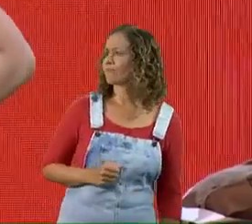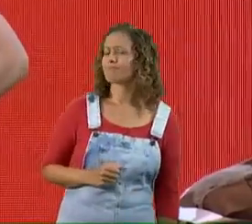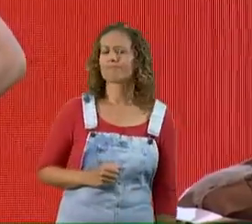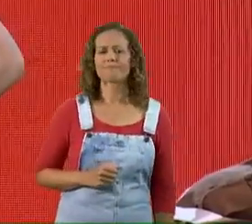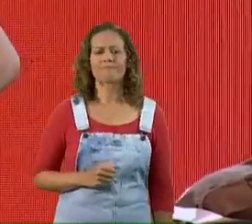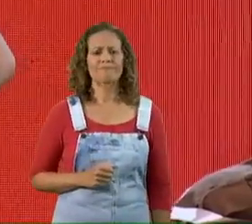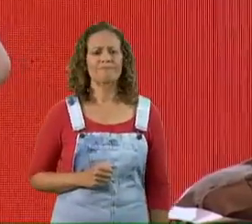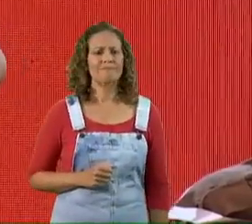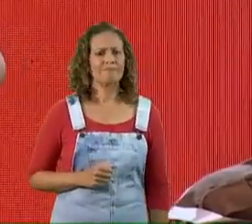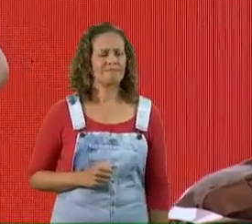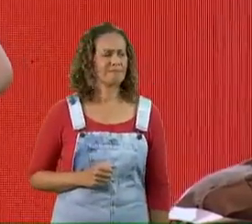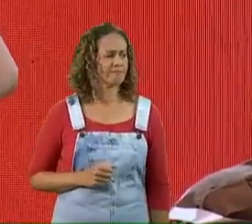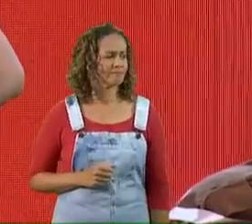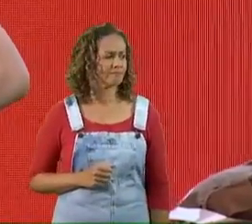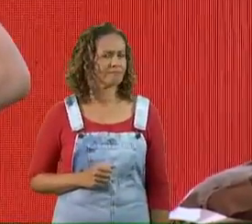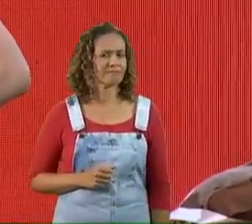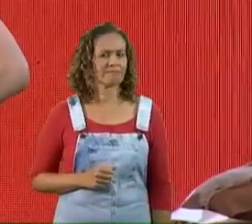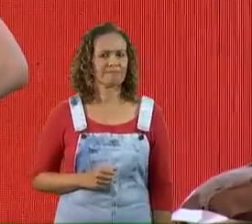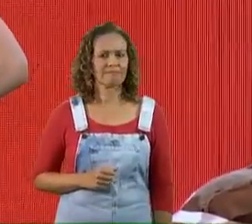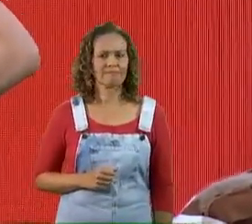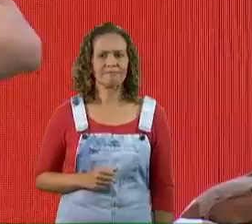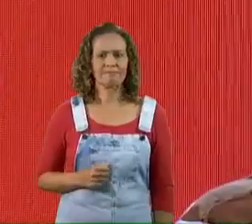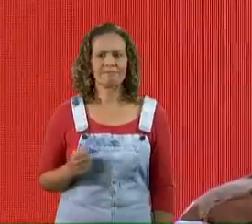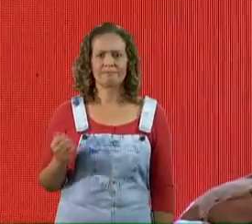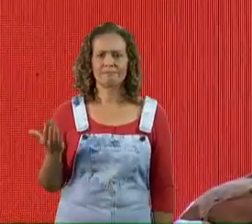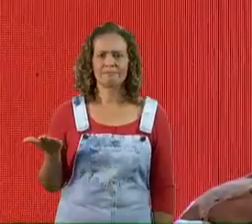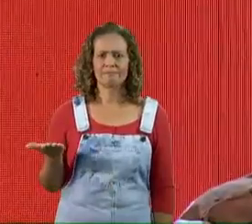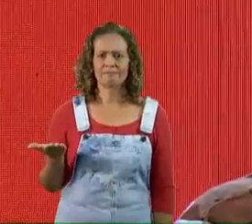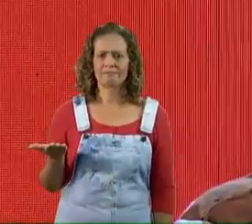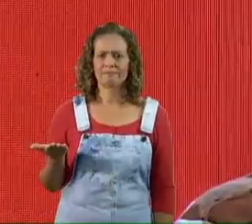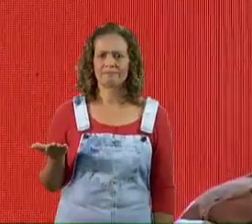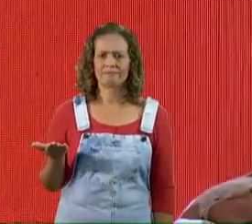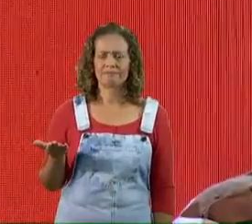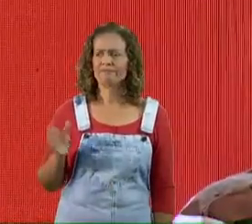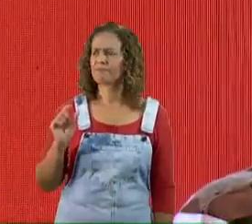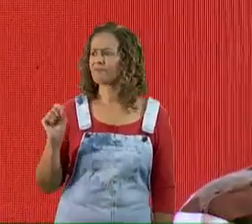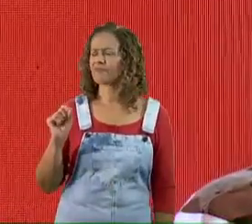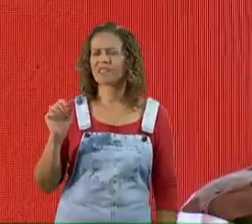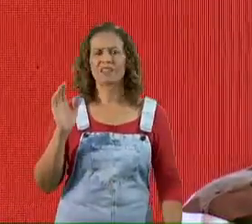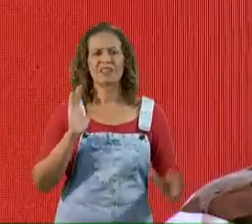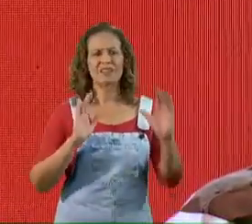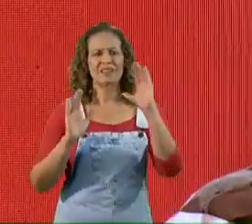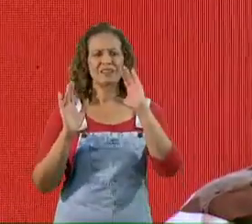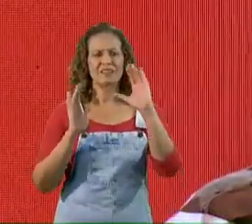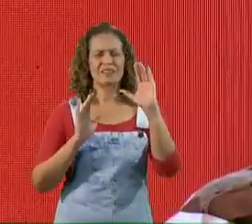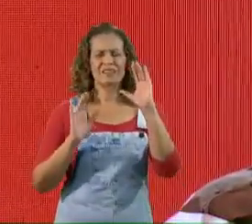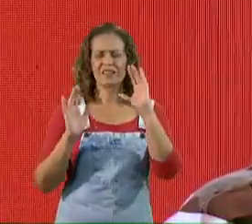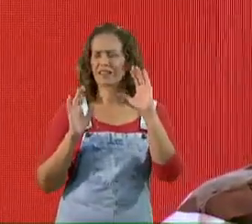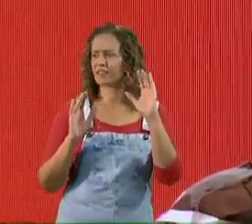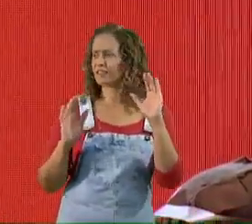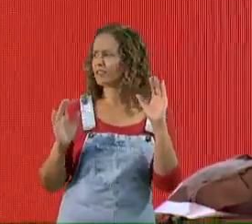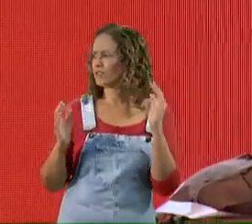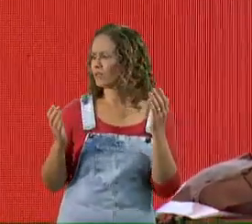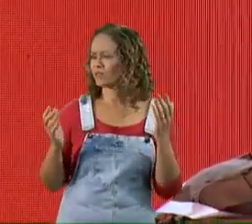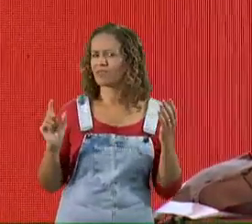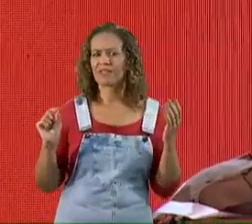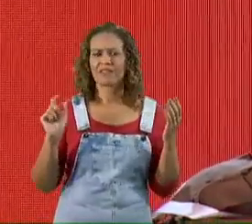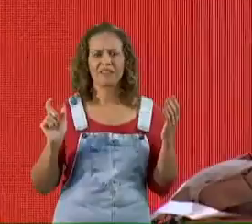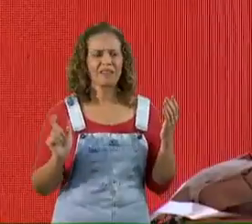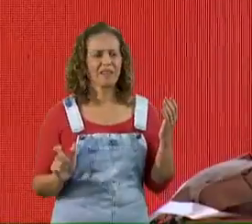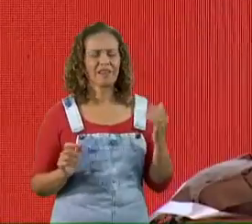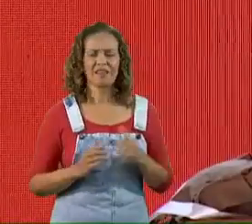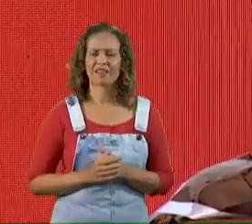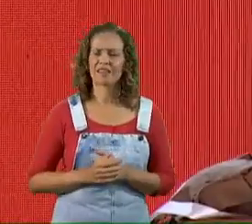Tudo deixa... foi criado por Deus, tudo foi criado. Quem tá cantando? Por Deus, tudo, tudo. Ah, é